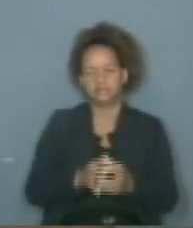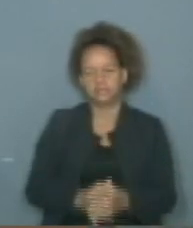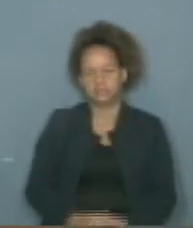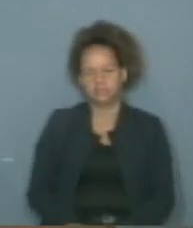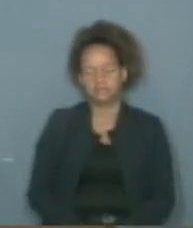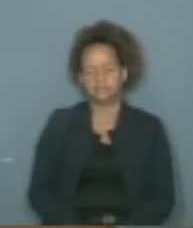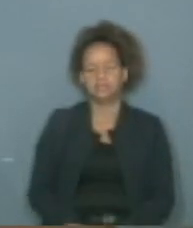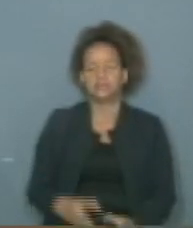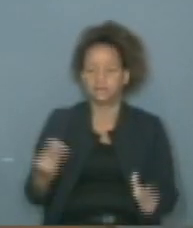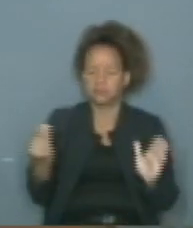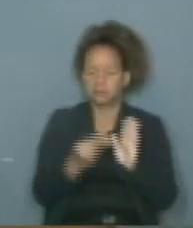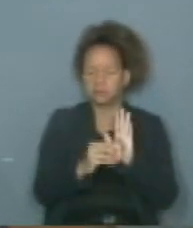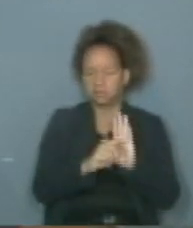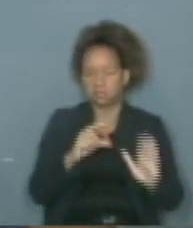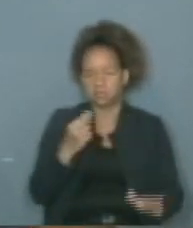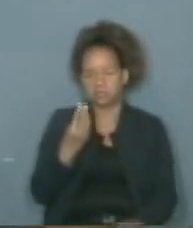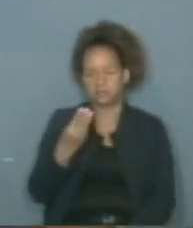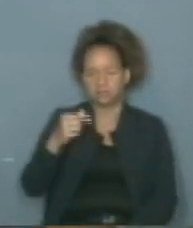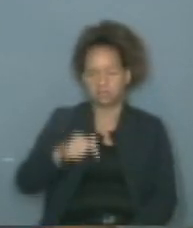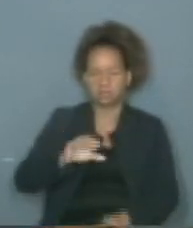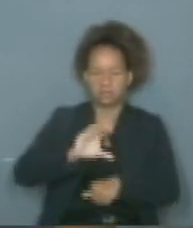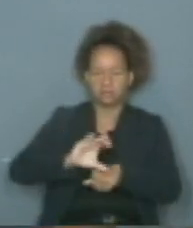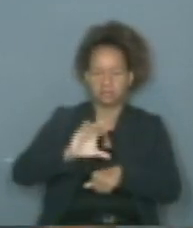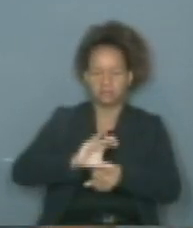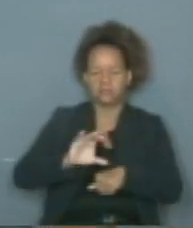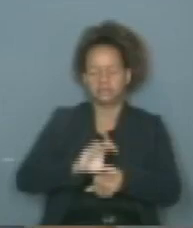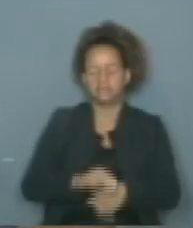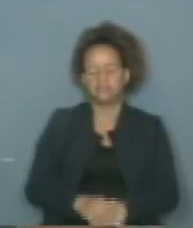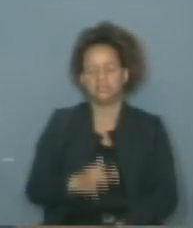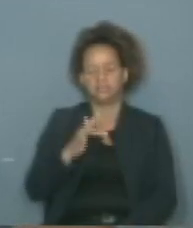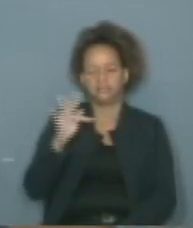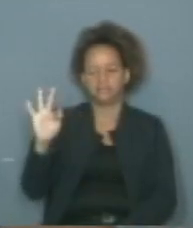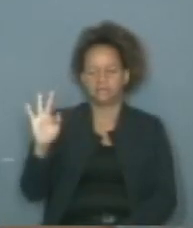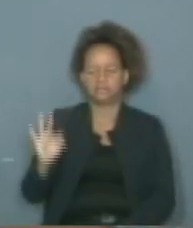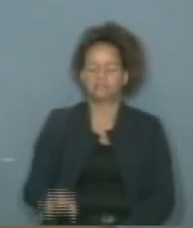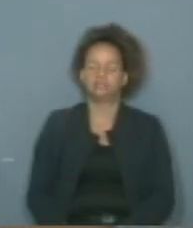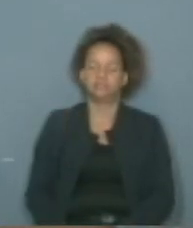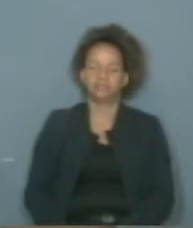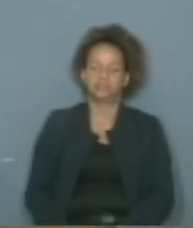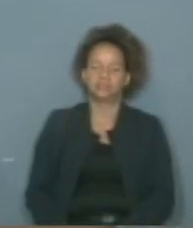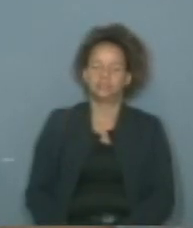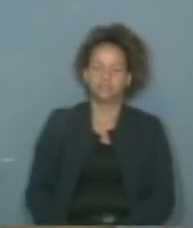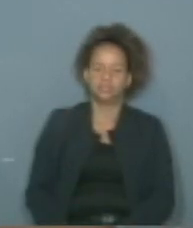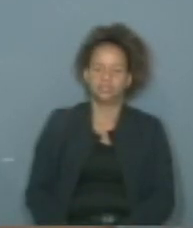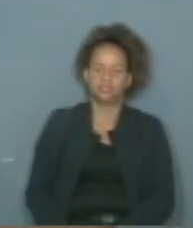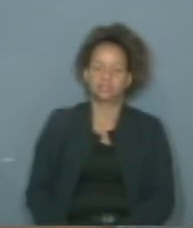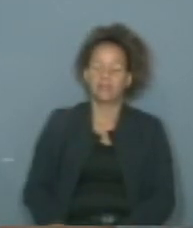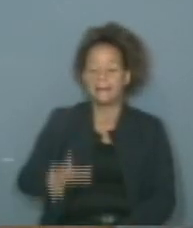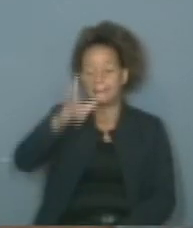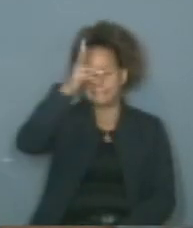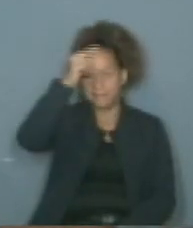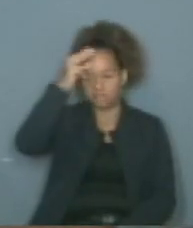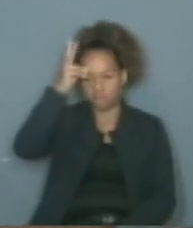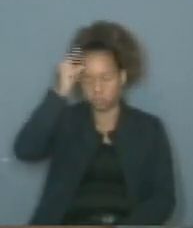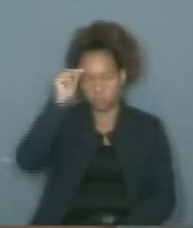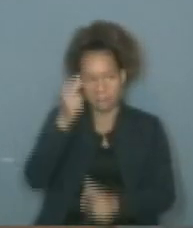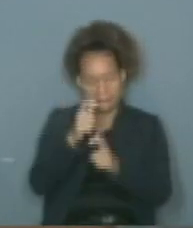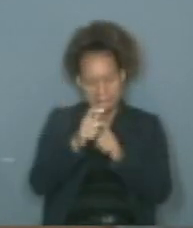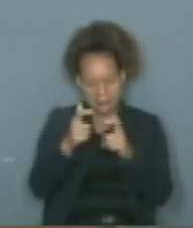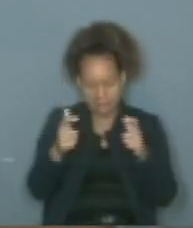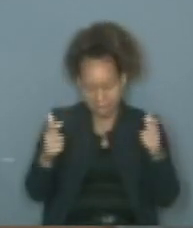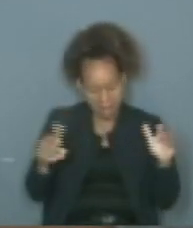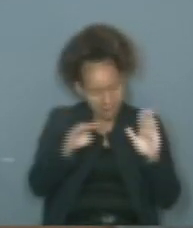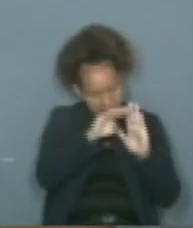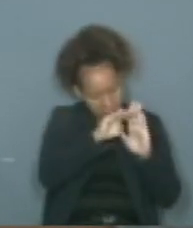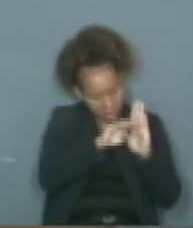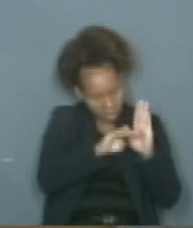que é previsto no artigo 37 da Constituição Federal. Ou seja, a Prefeitura iria ampliar o